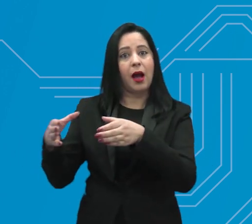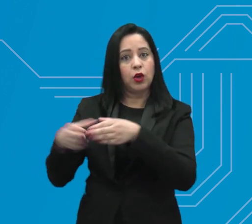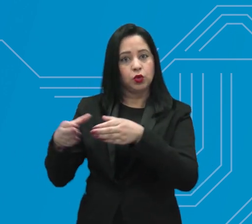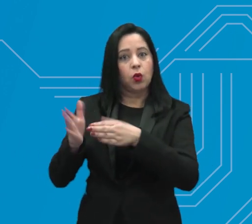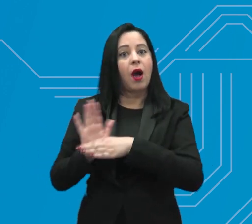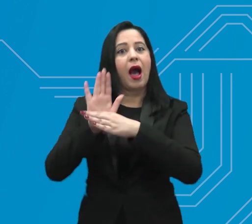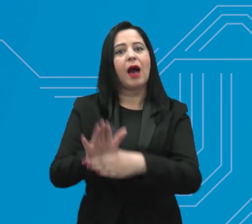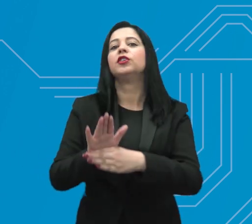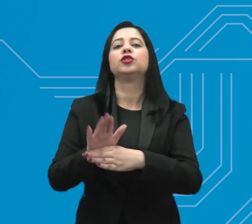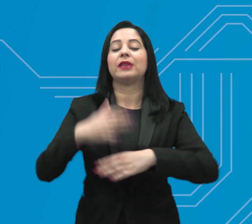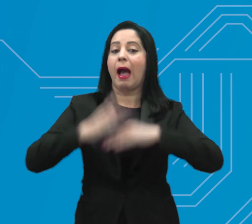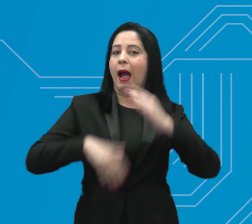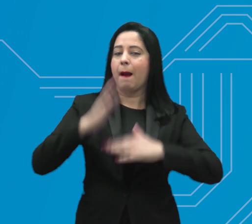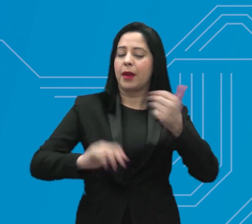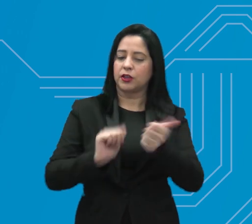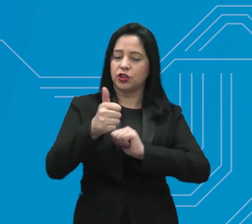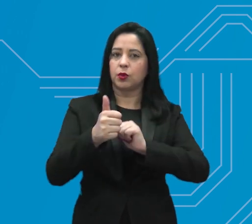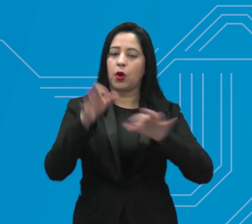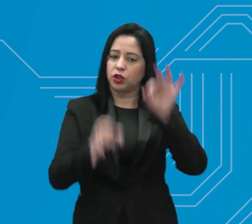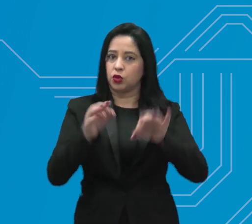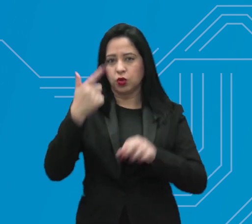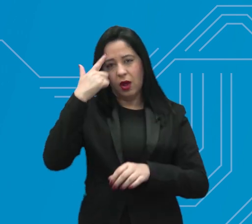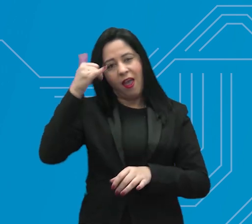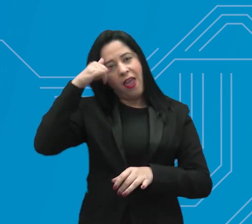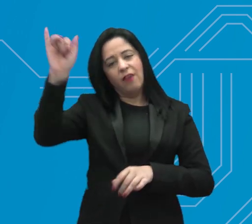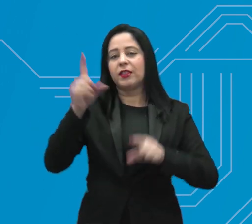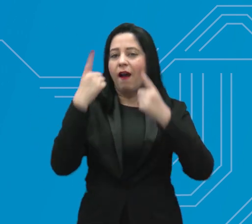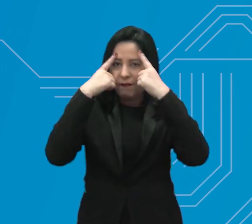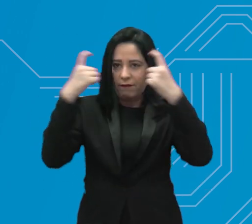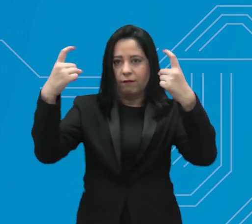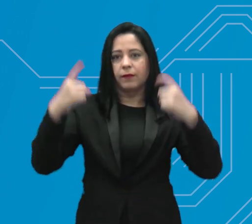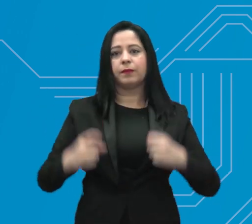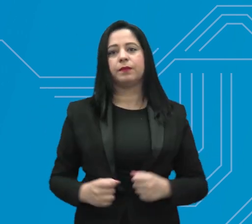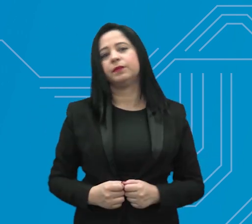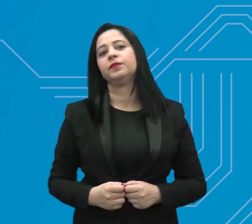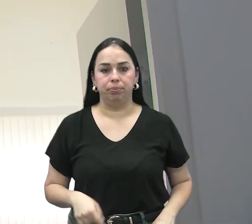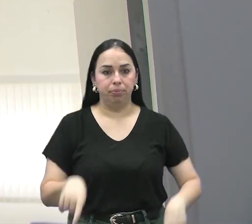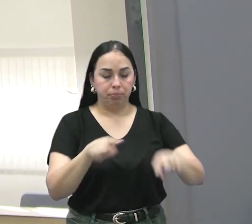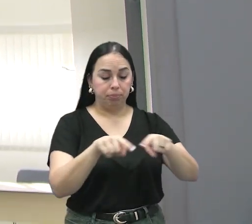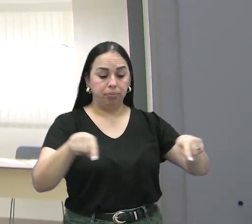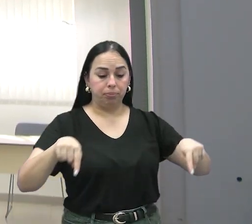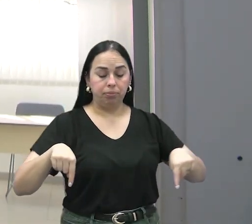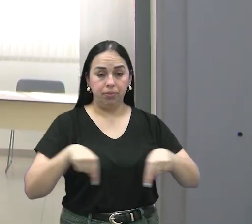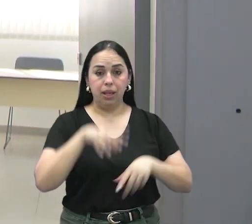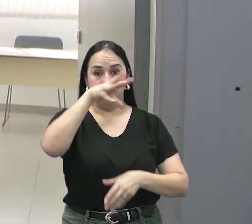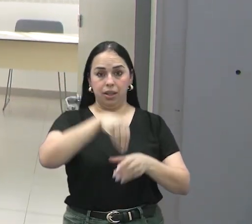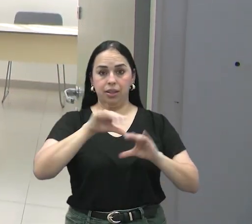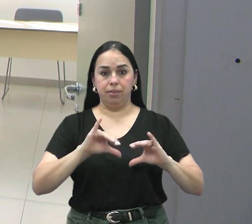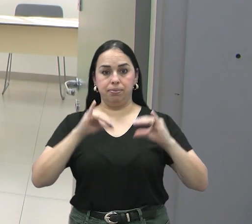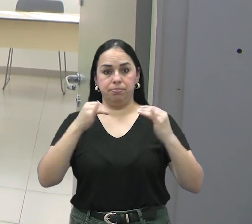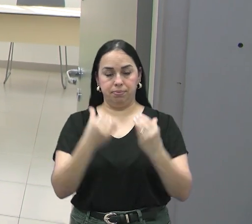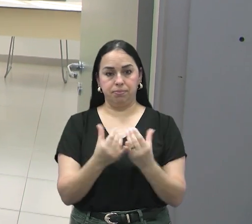que o trabalho da Junta colabore com uma prática esportiva mais justa e evite episódios de violência. É nesta sala do Centro